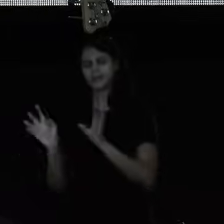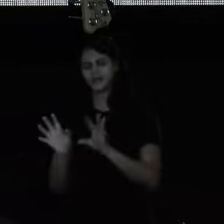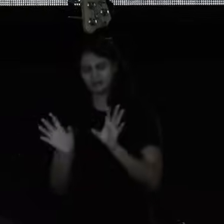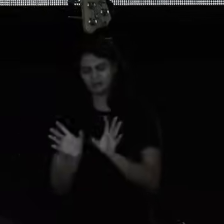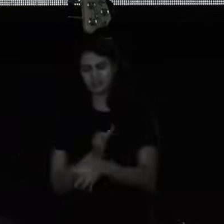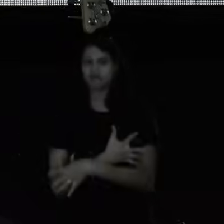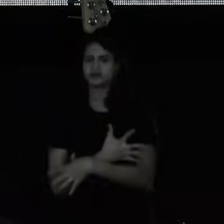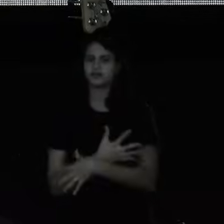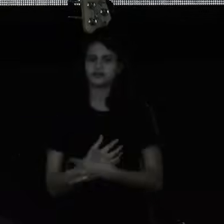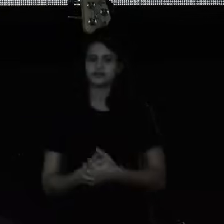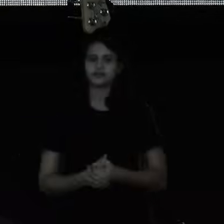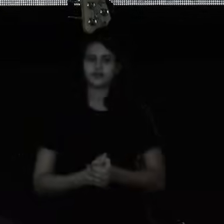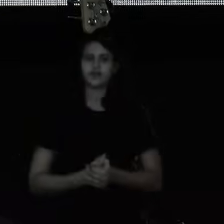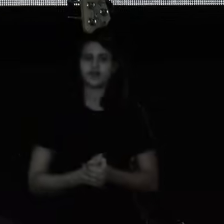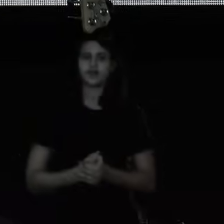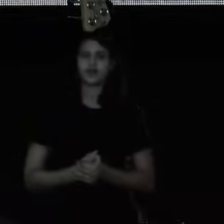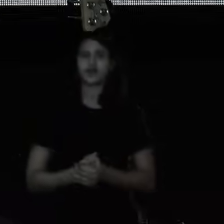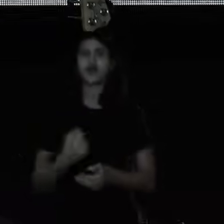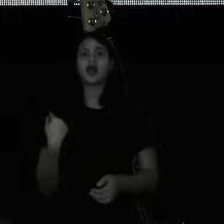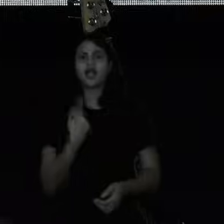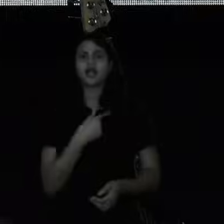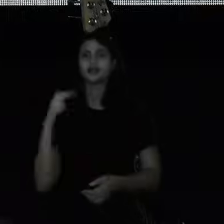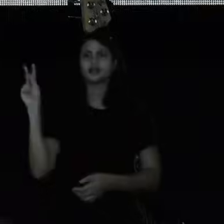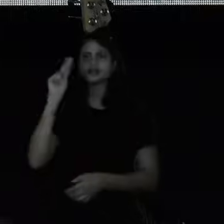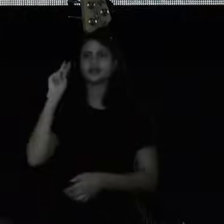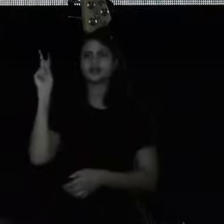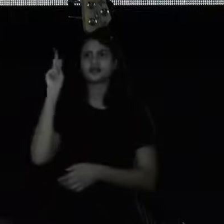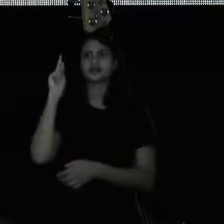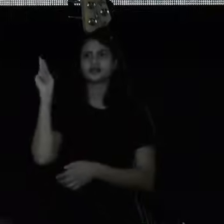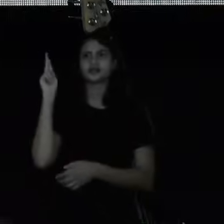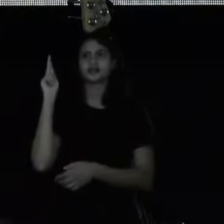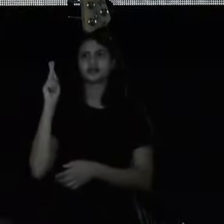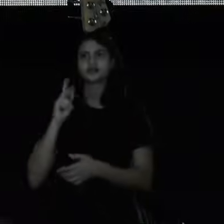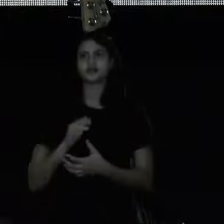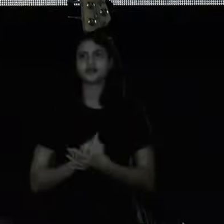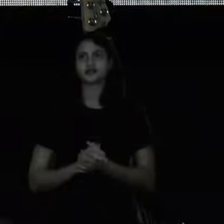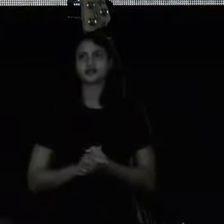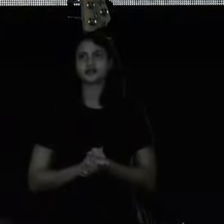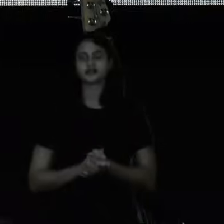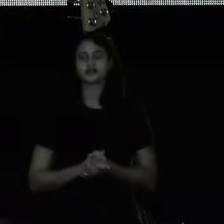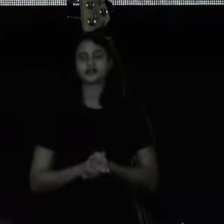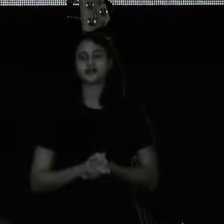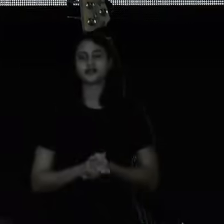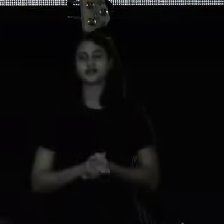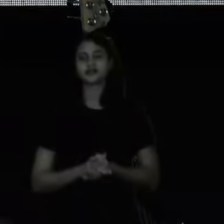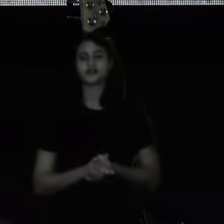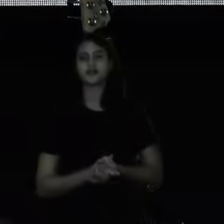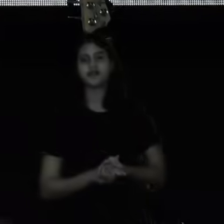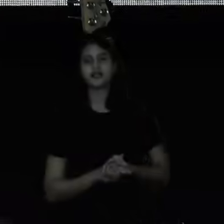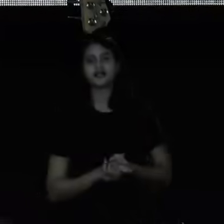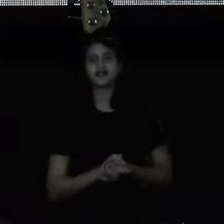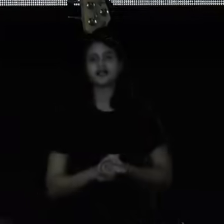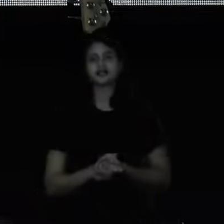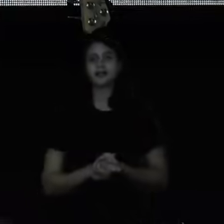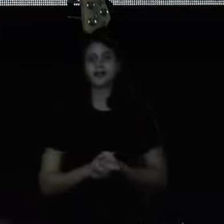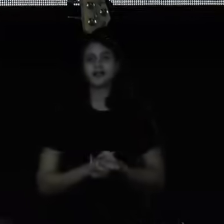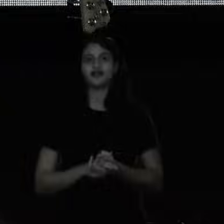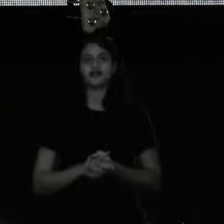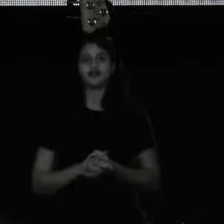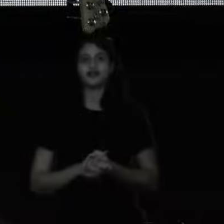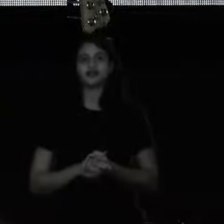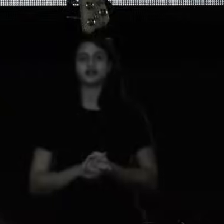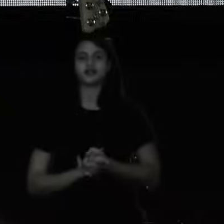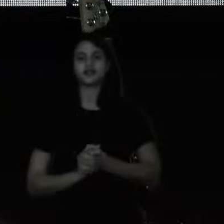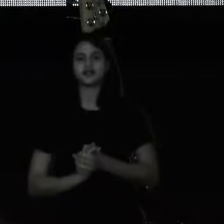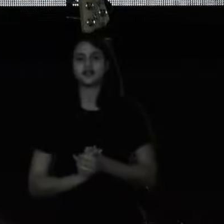O que nos dá a vitória, pastor? Quando a gente experimenta a dor, a rejeição, a gente tem que identificar-se com Jesus. Que ele viveu